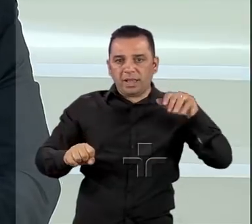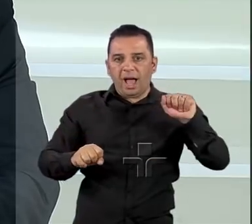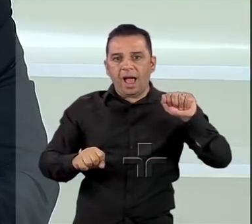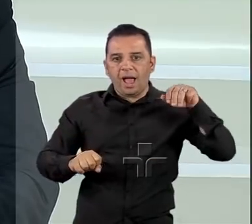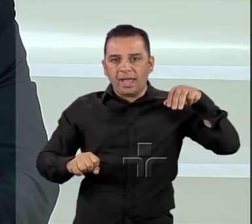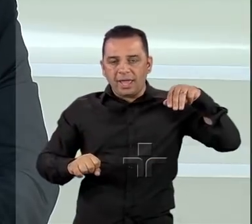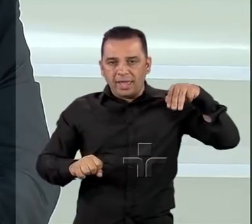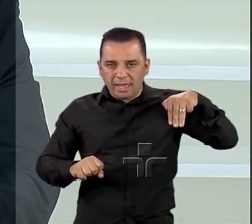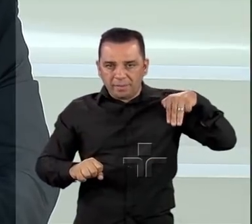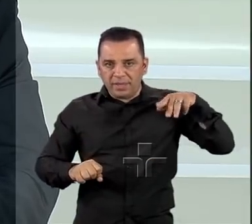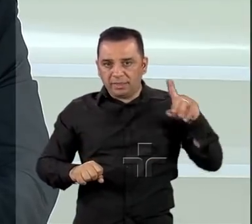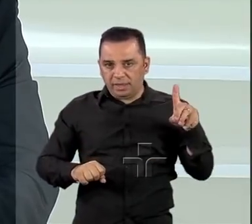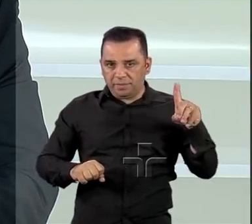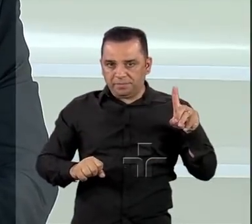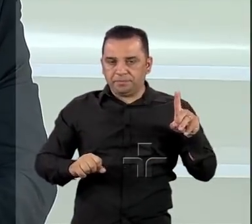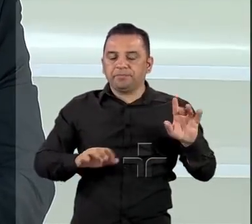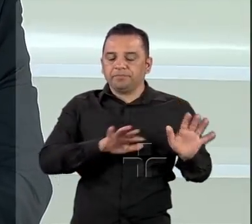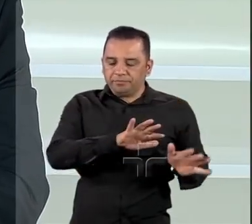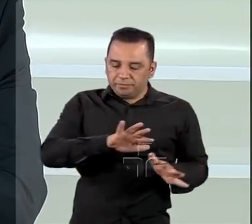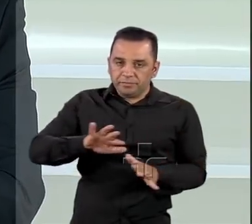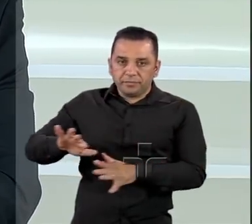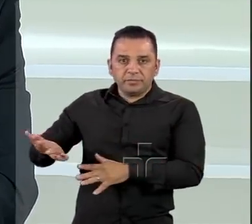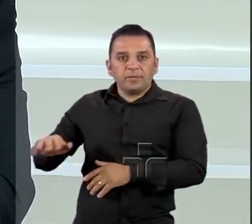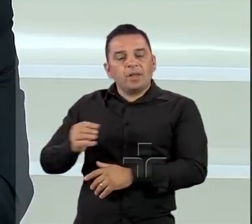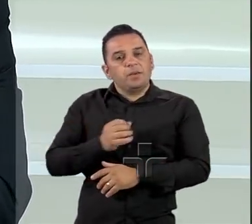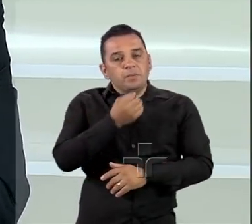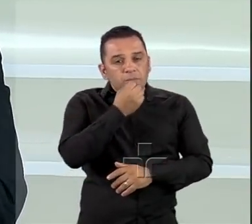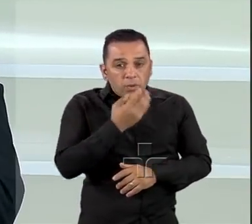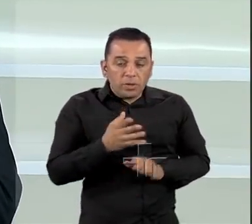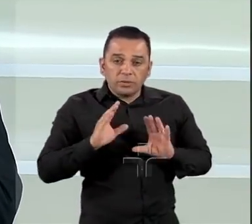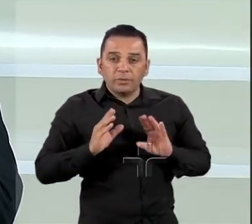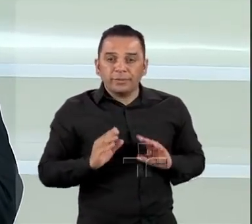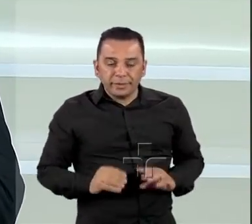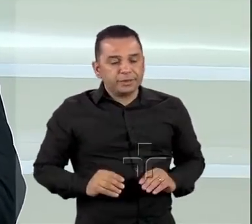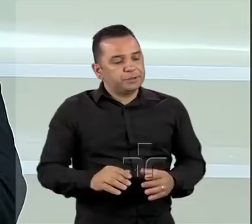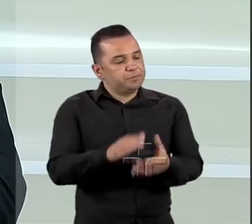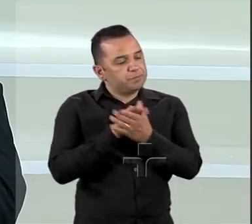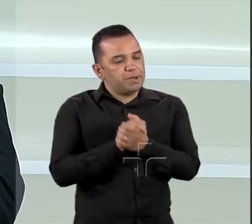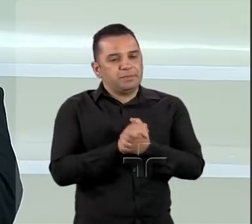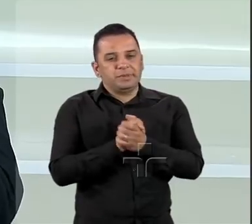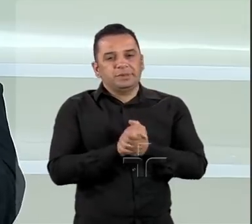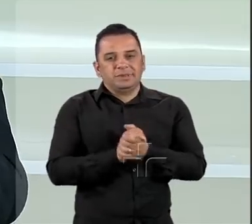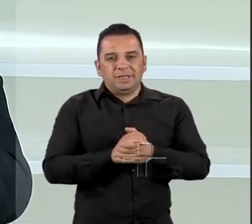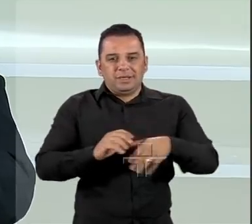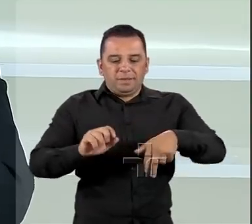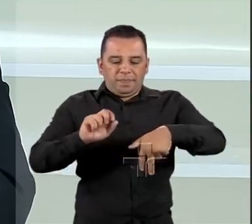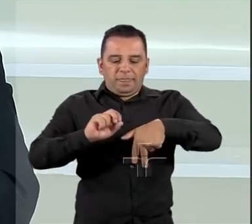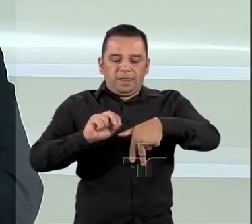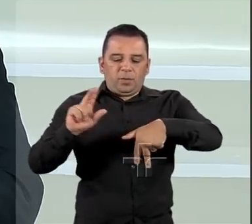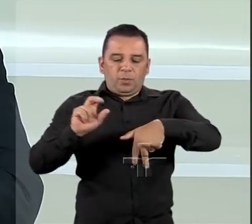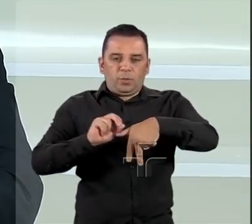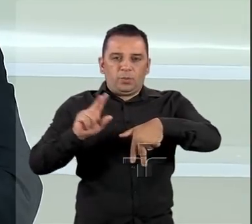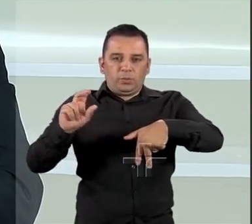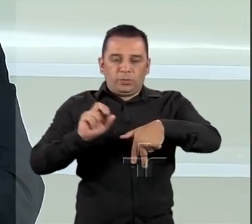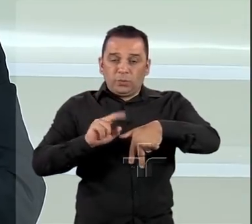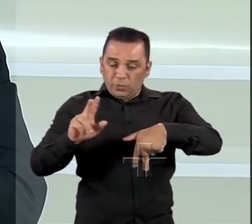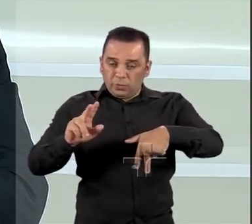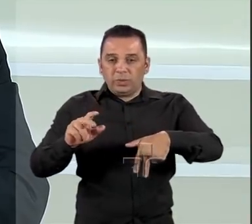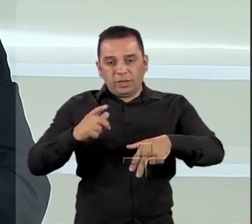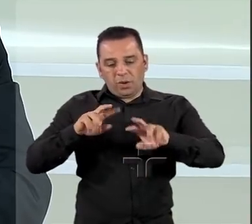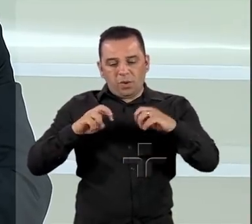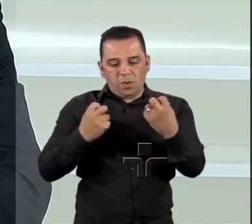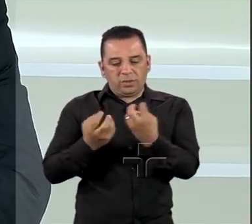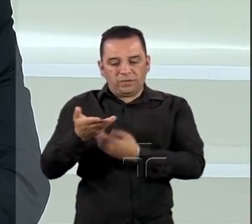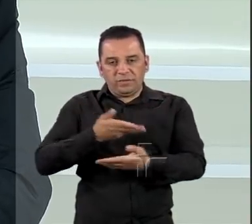Boa noite. Eu queria parabenizar a TV Cultura, Roda Viva, por esse momento importante de pôr no centro do debate a saúde